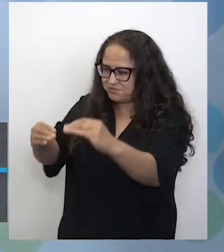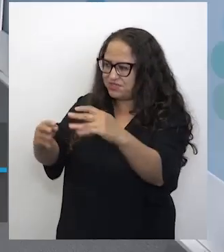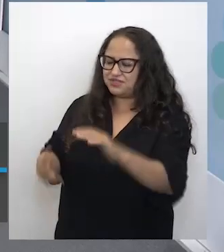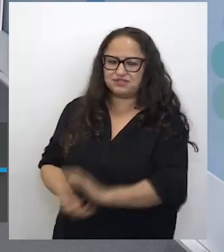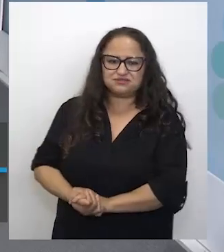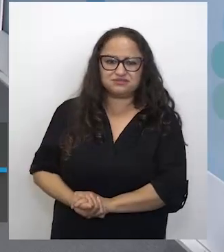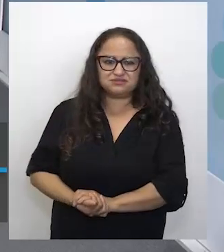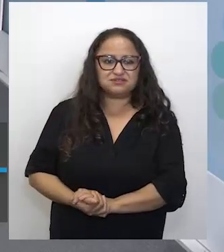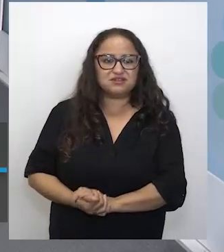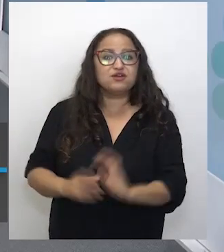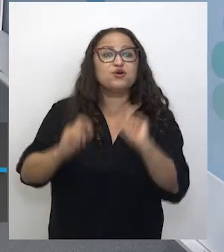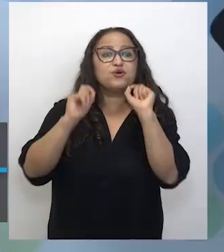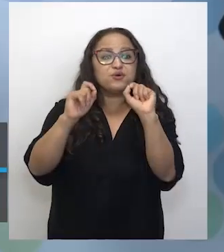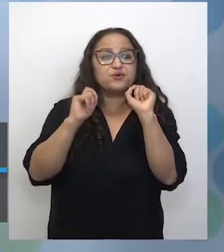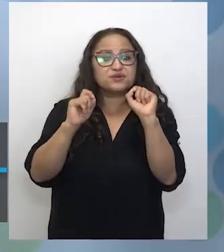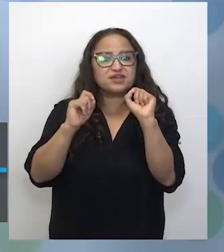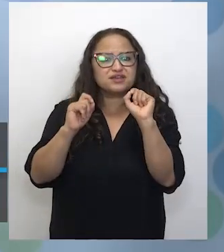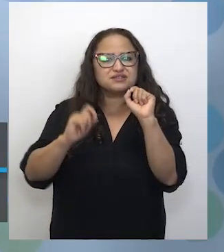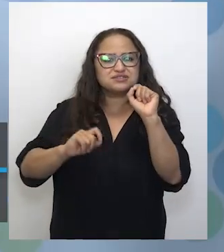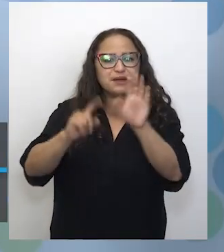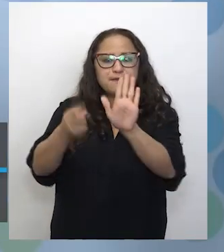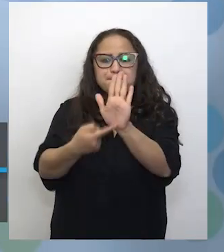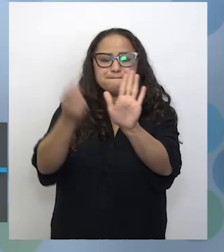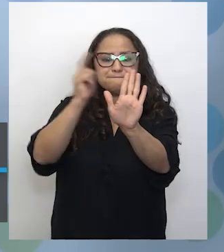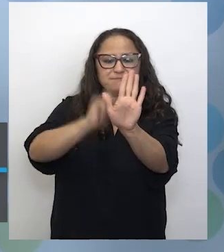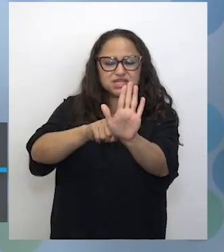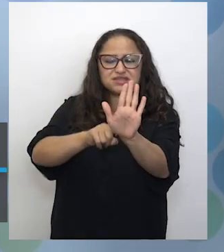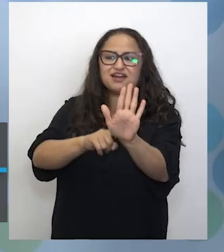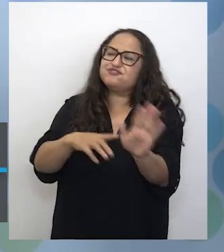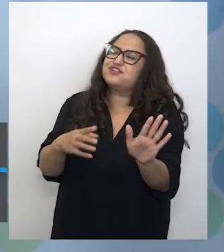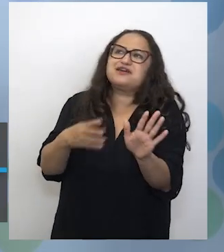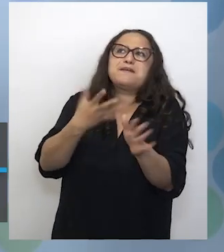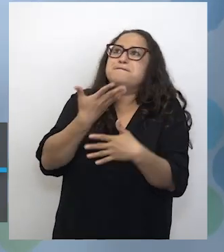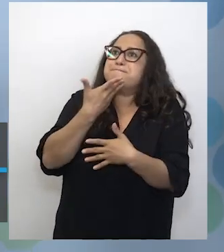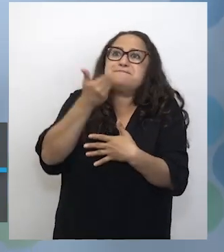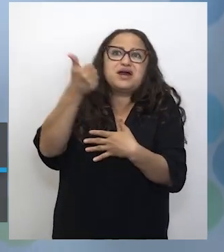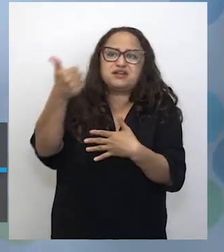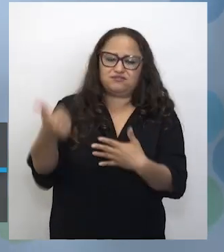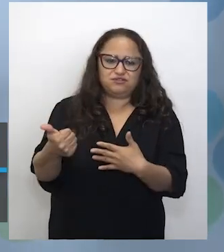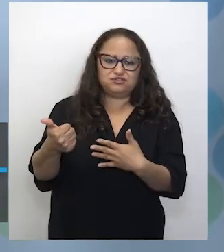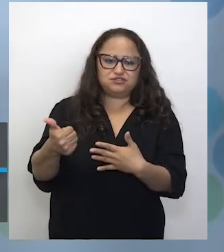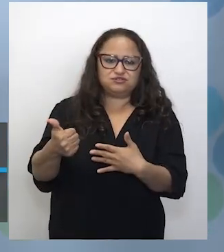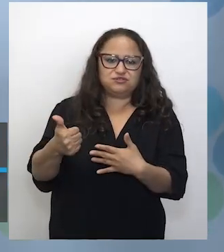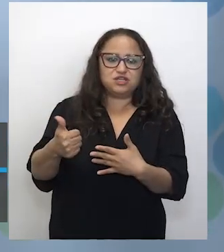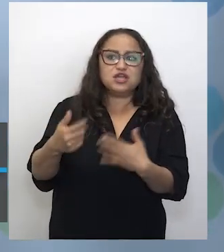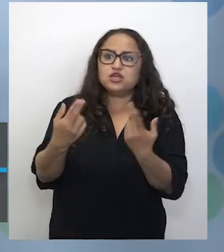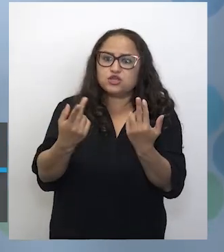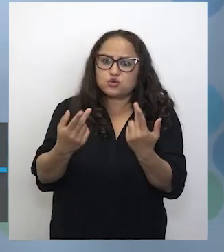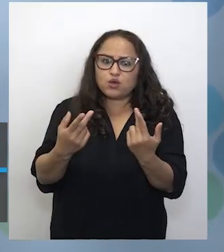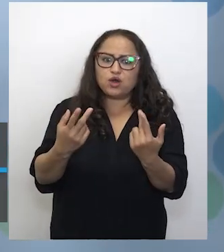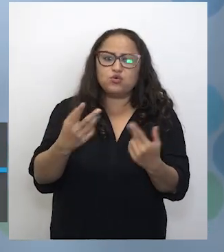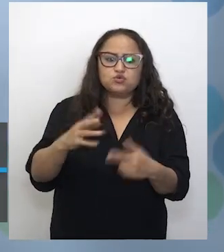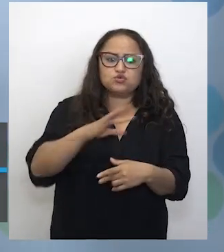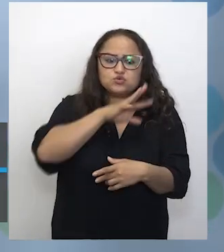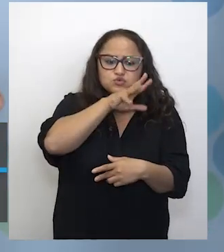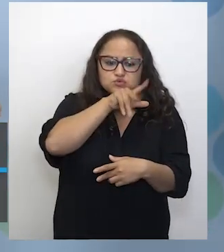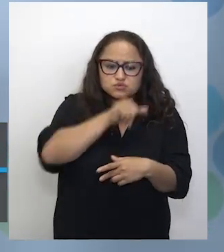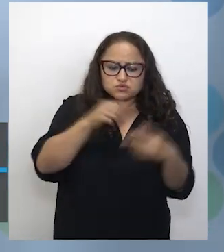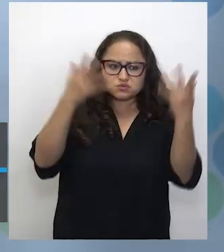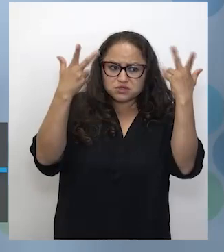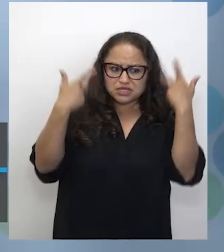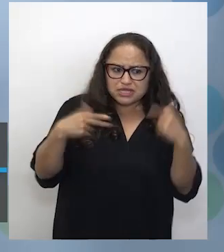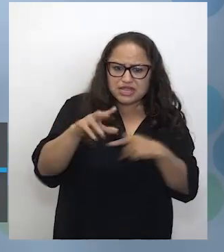o Rei Leão. fantástica. Porque você vê como, mesmo nos desenhos animados, já estar ali uma dimensão do